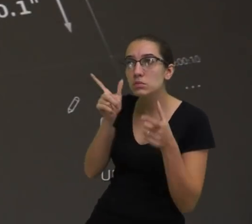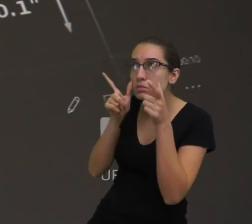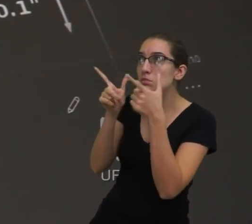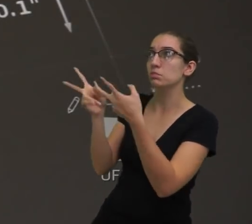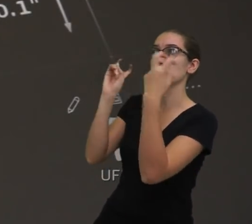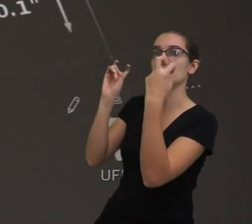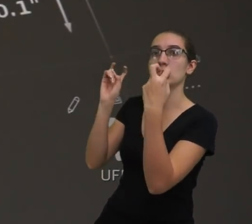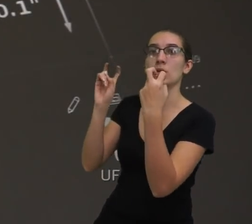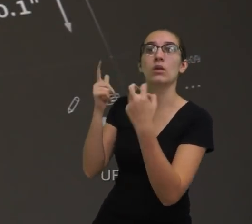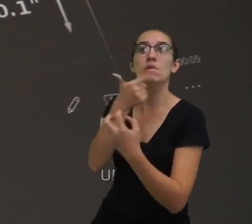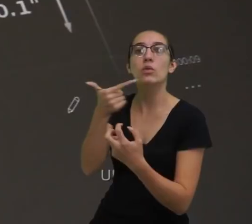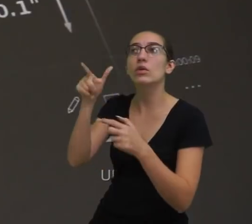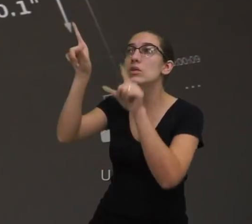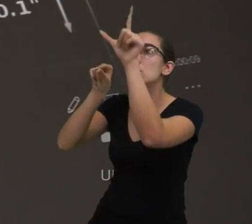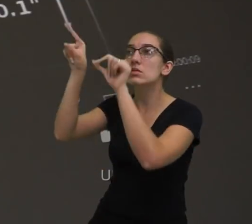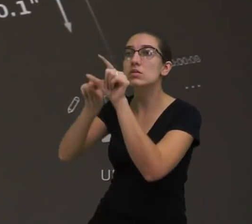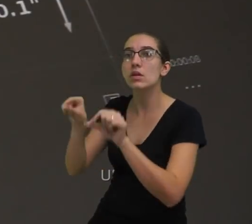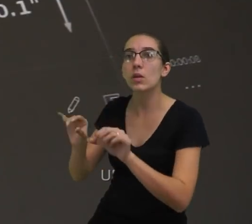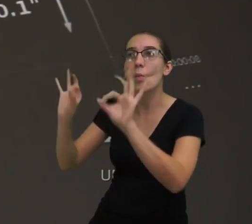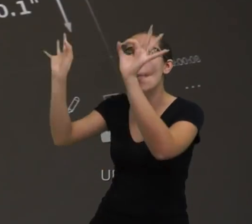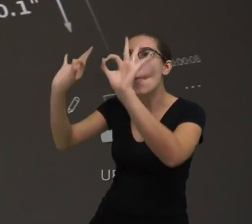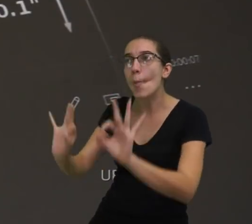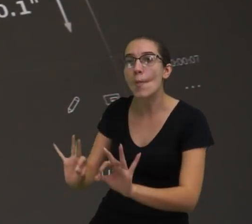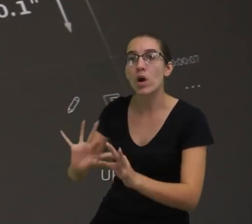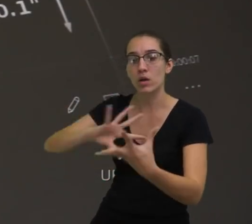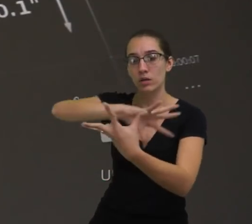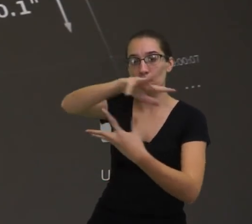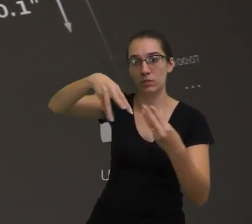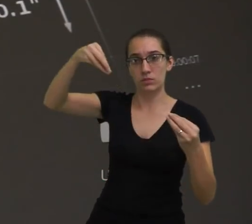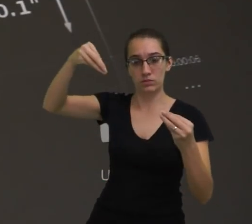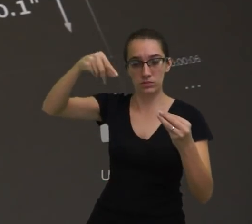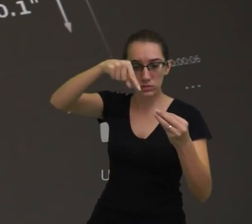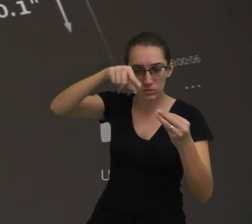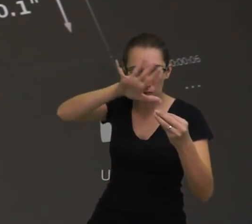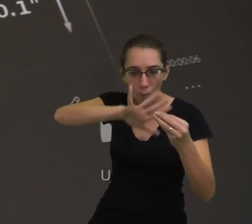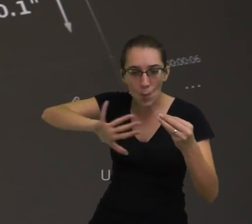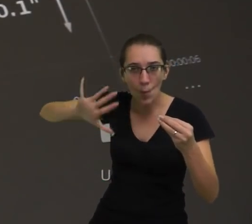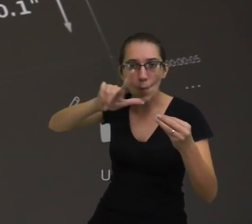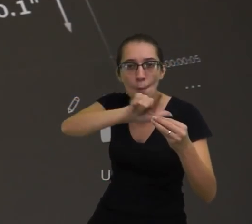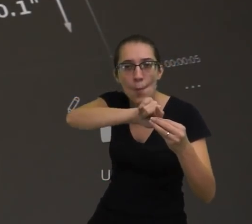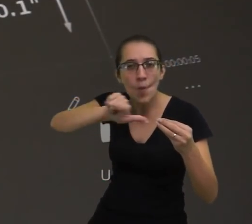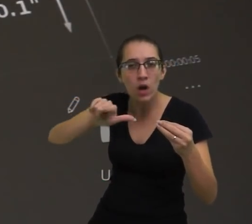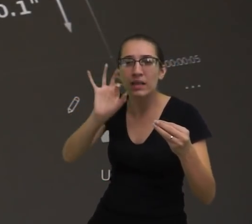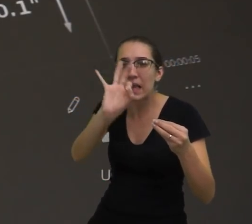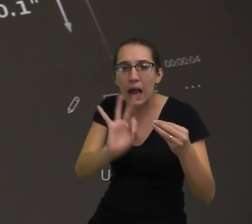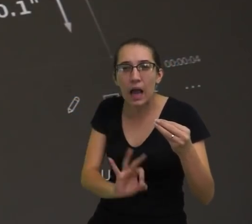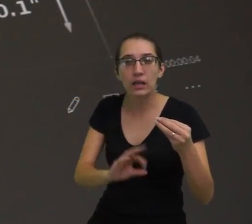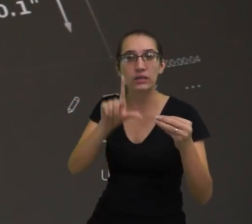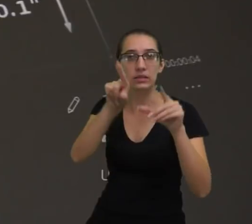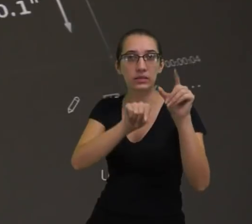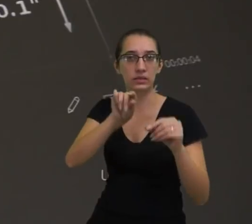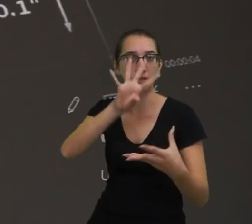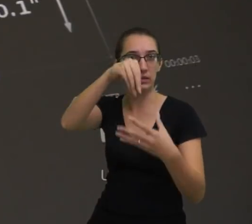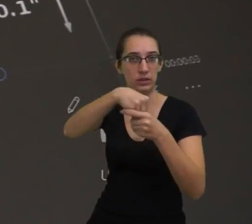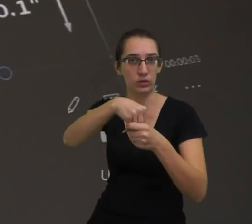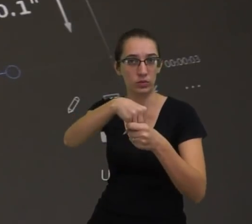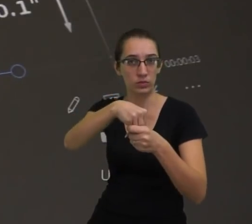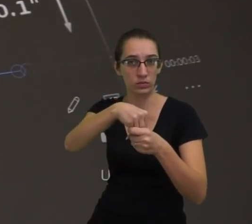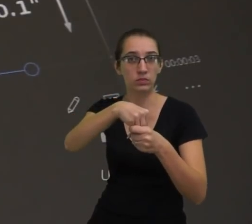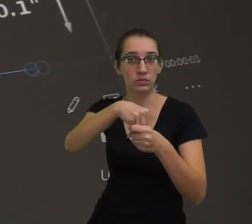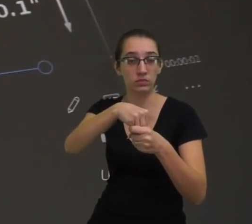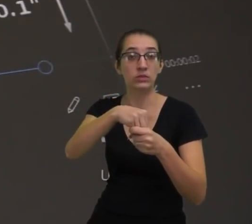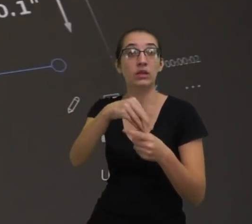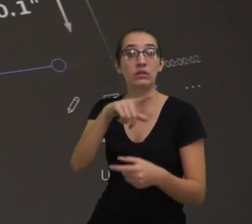da Via Láctea. Tem nada lá, não tem nada emitindo infravermelho ali. As estrelas aqui estão emitindo infravermelho, mas o centro da Via Láctea não tem nada